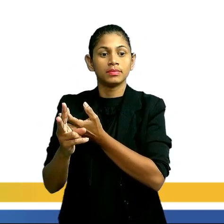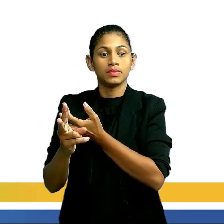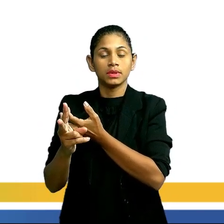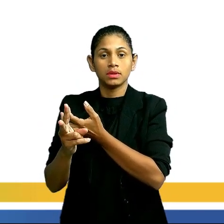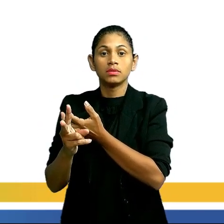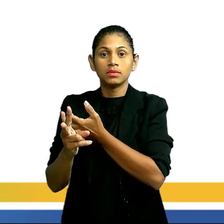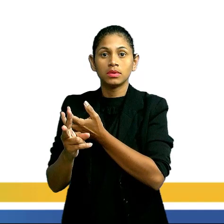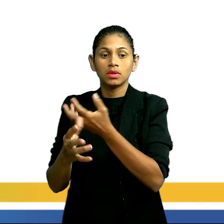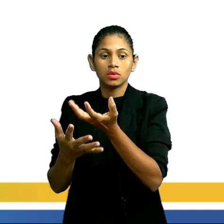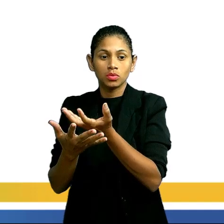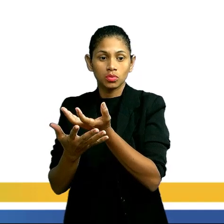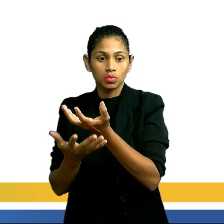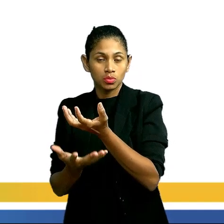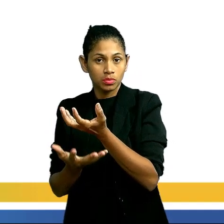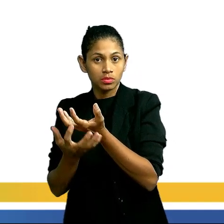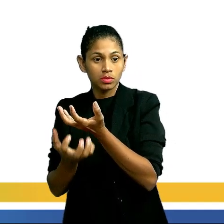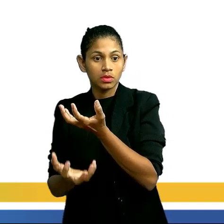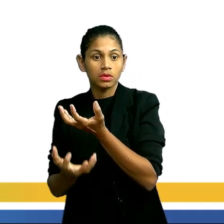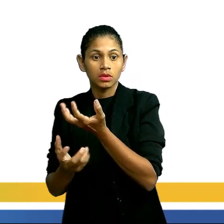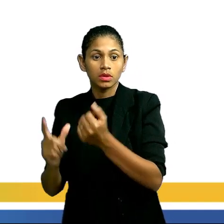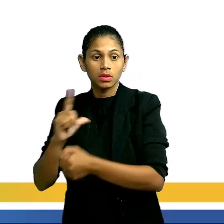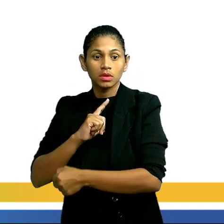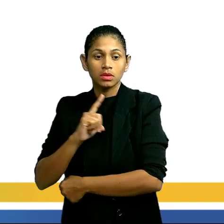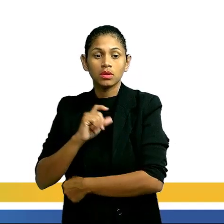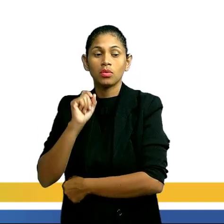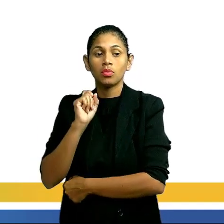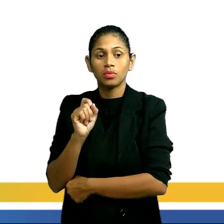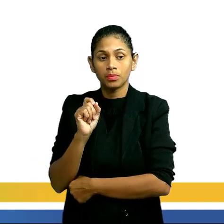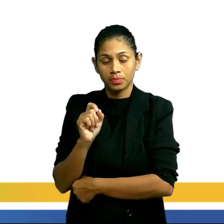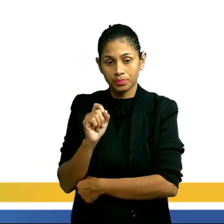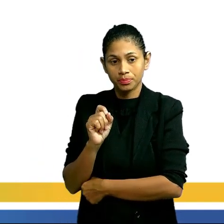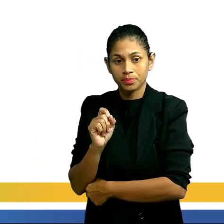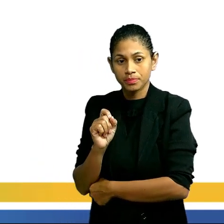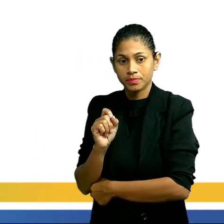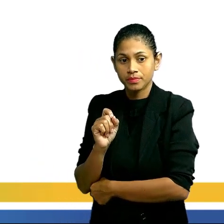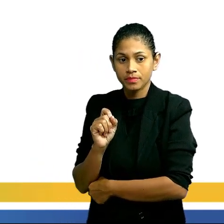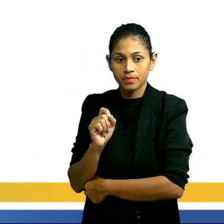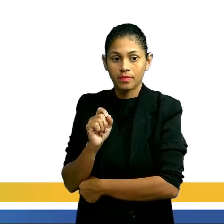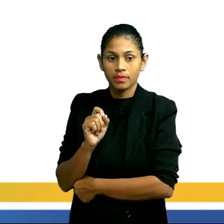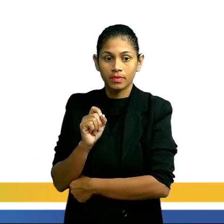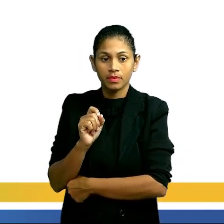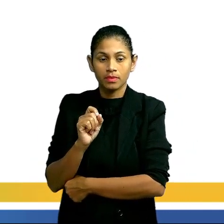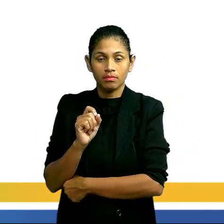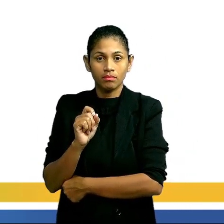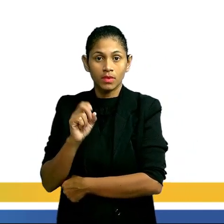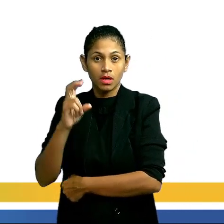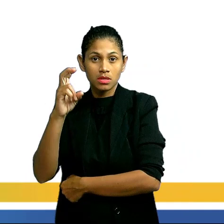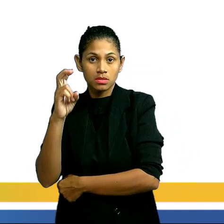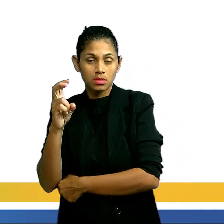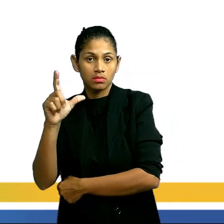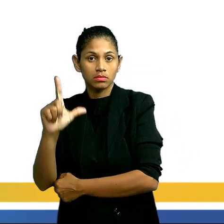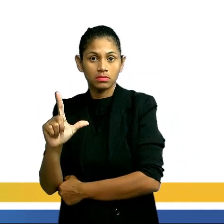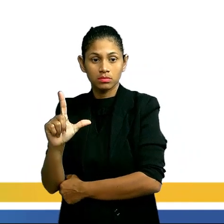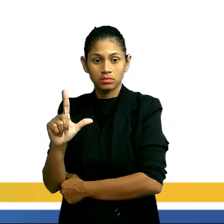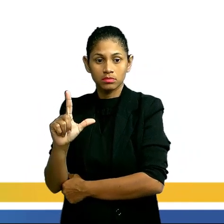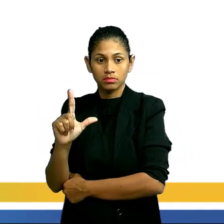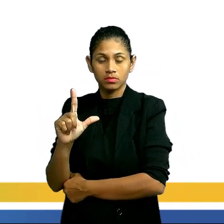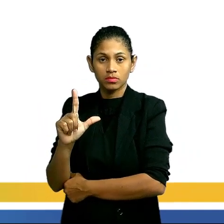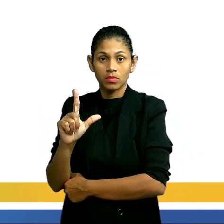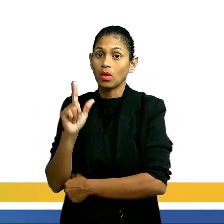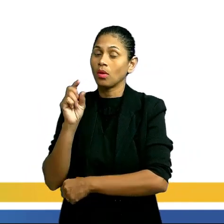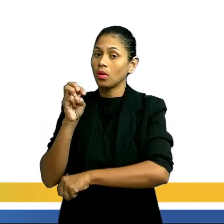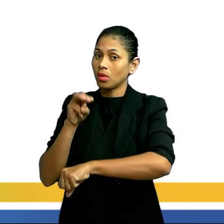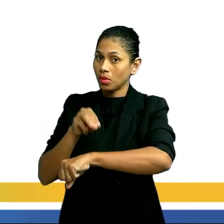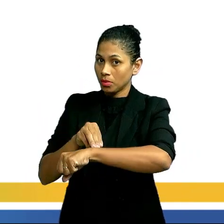uma crescente aqui. Okay? De 0 a 5 minutos vai ser 5 litros por